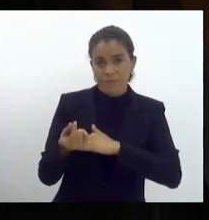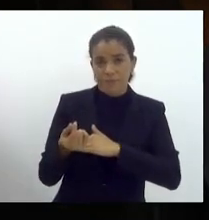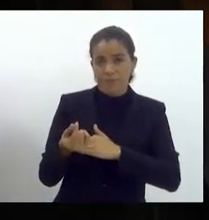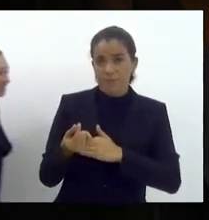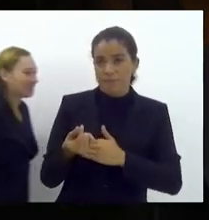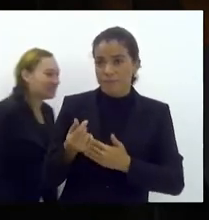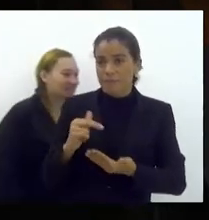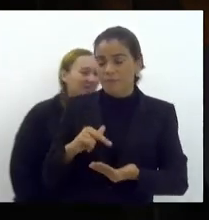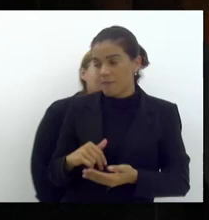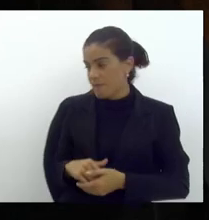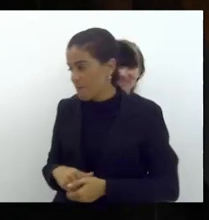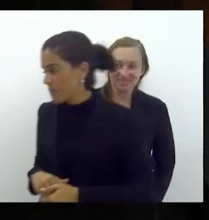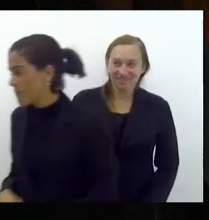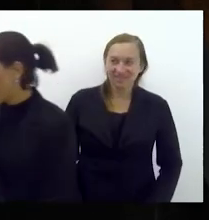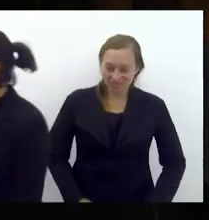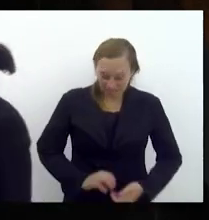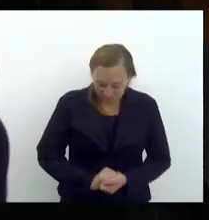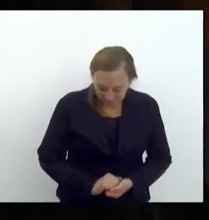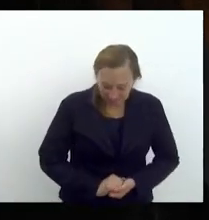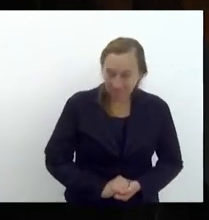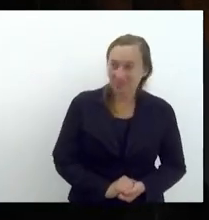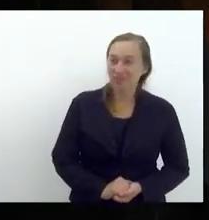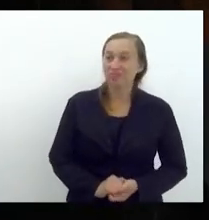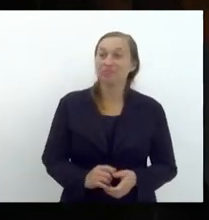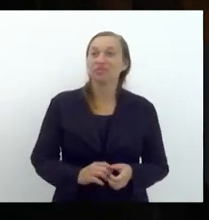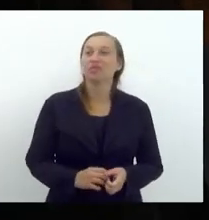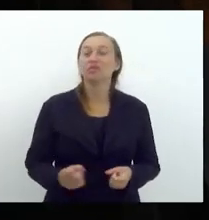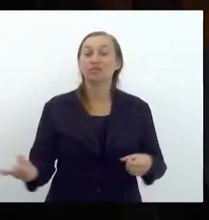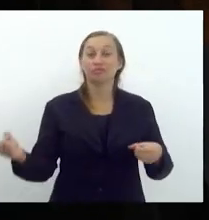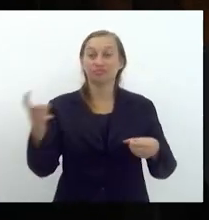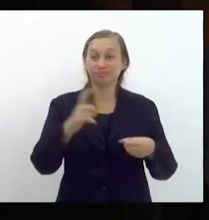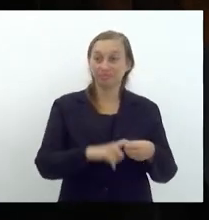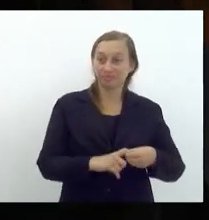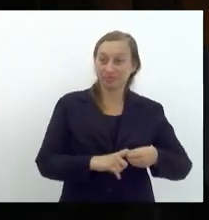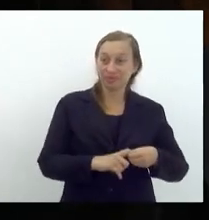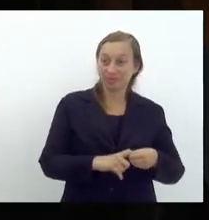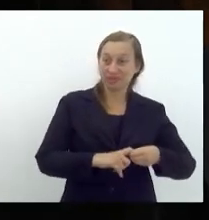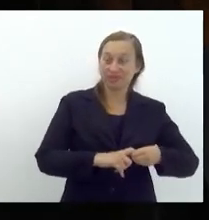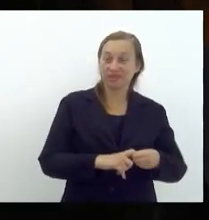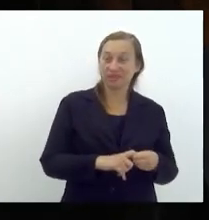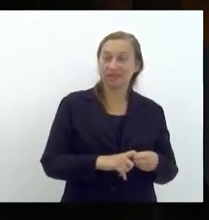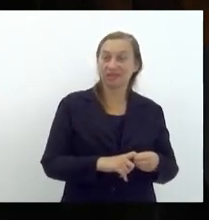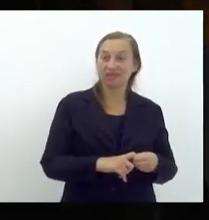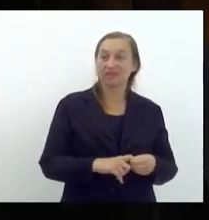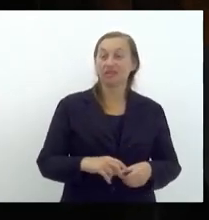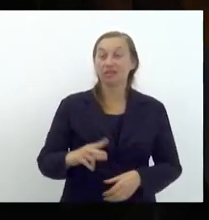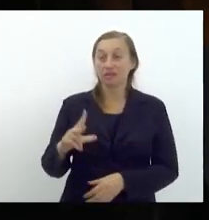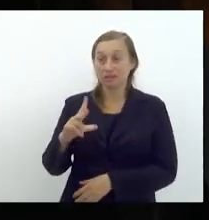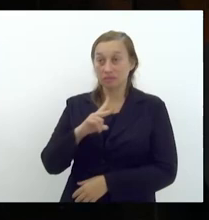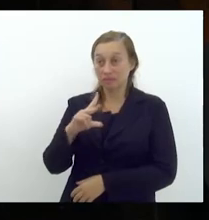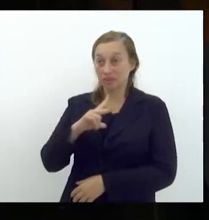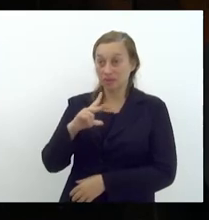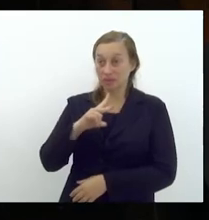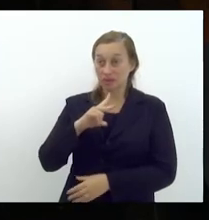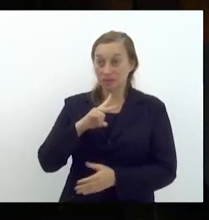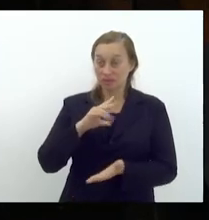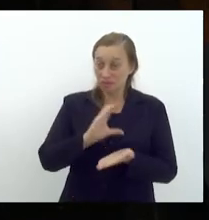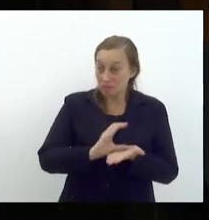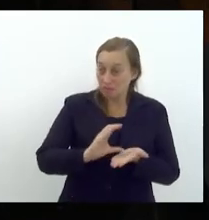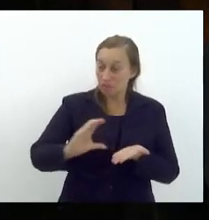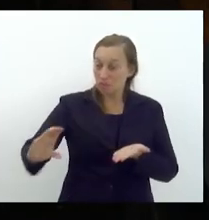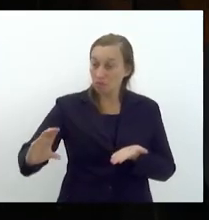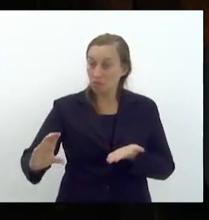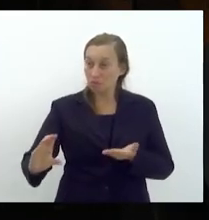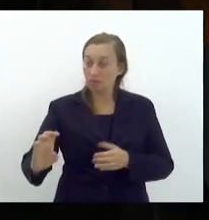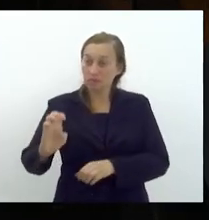do que for dado retornaria da iniciativa privada para os cofres do estado